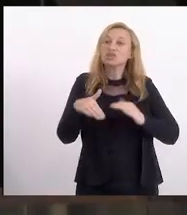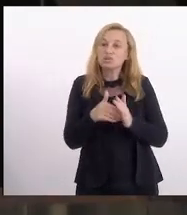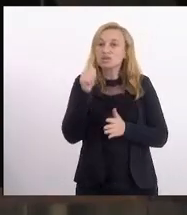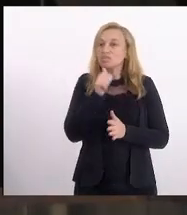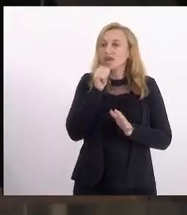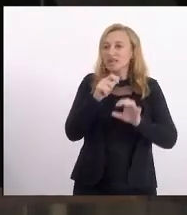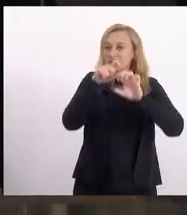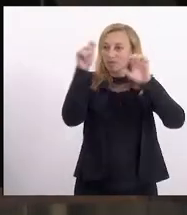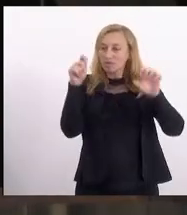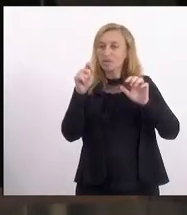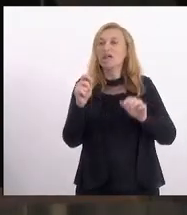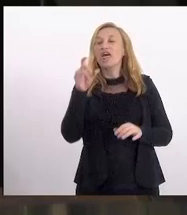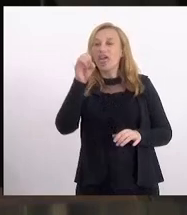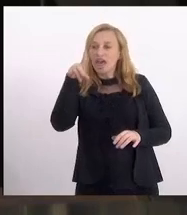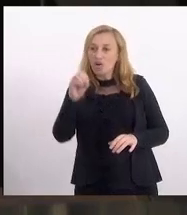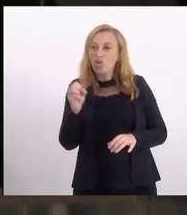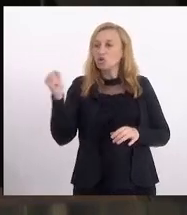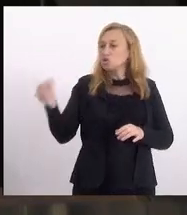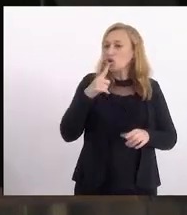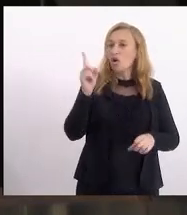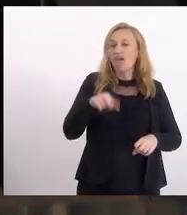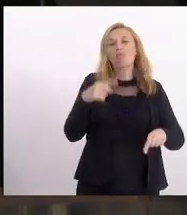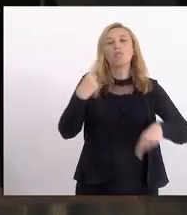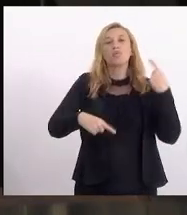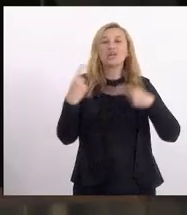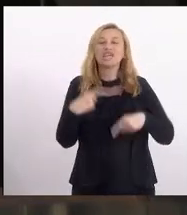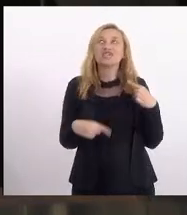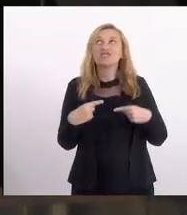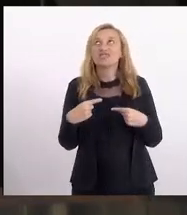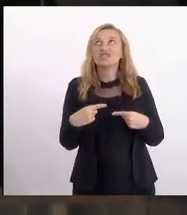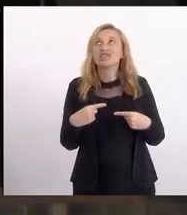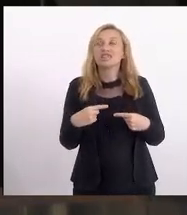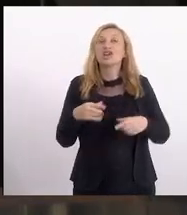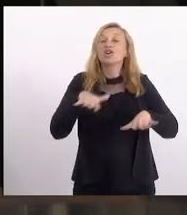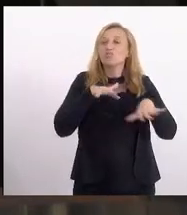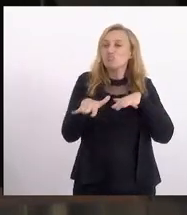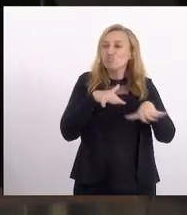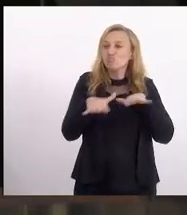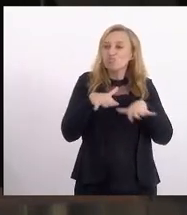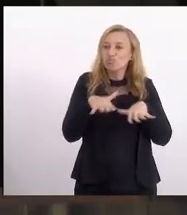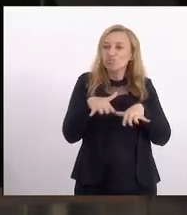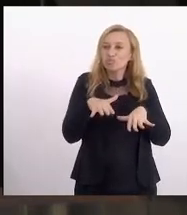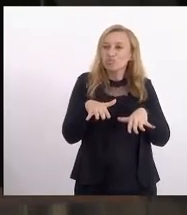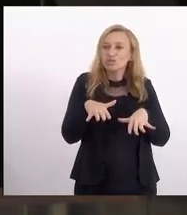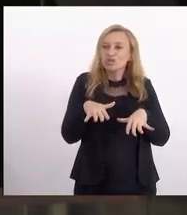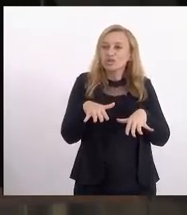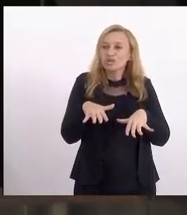empreendedoras, porque a Ecosol é uma política é um movimento